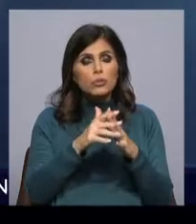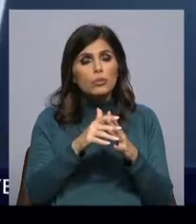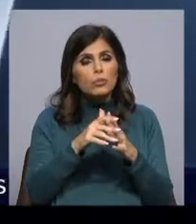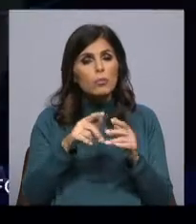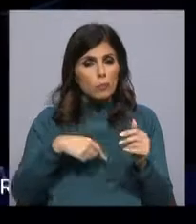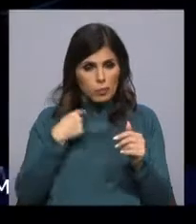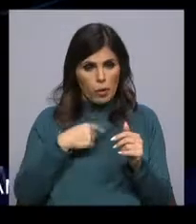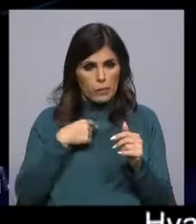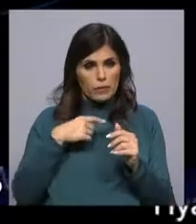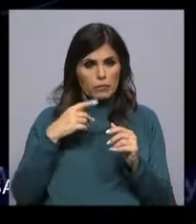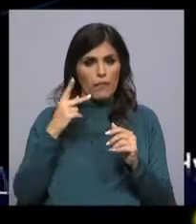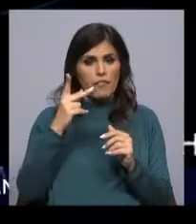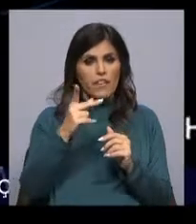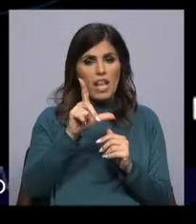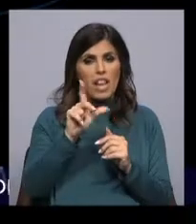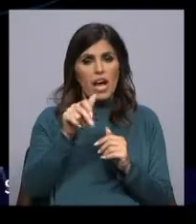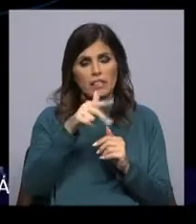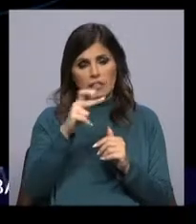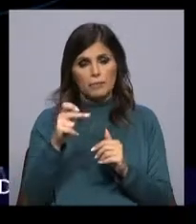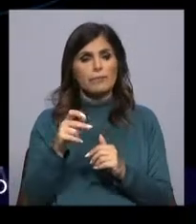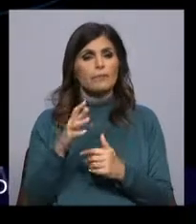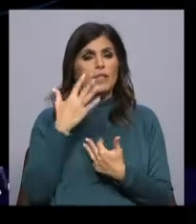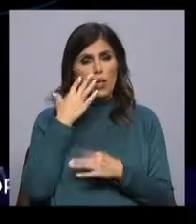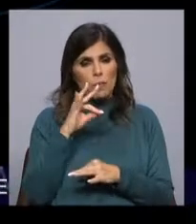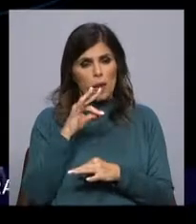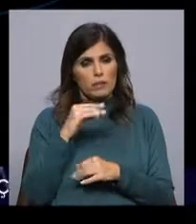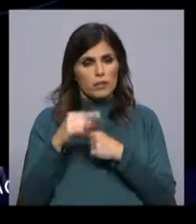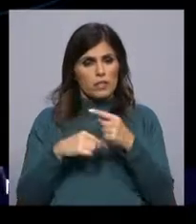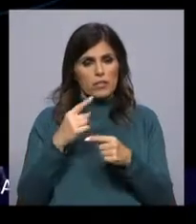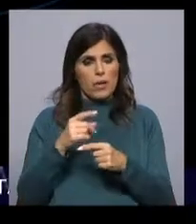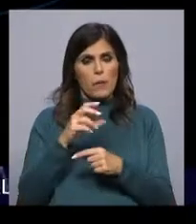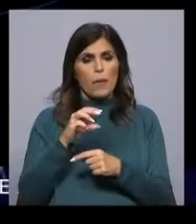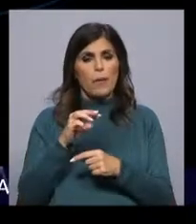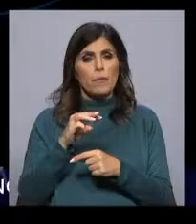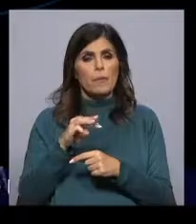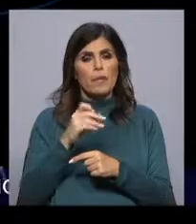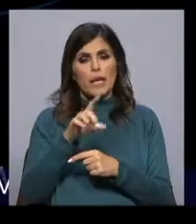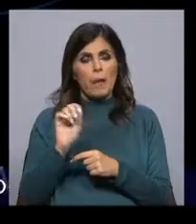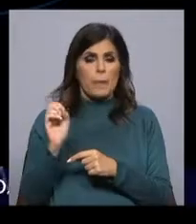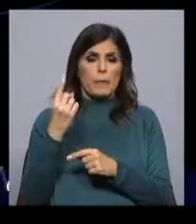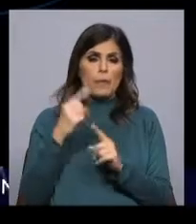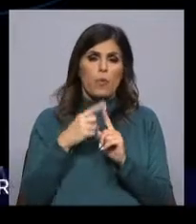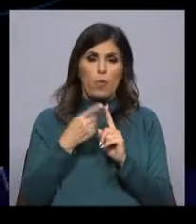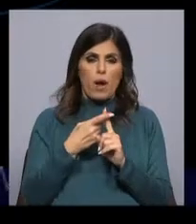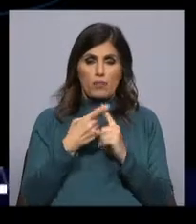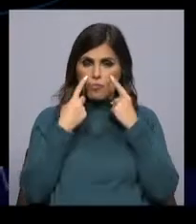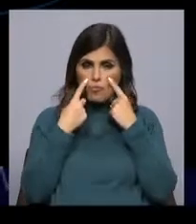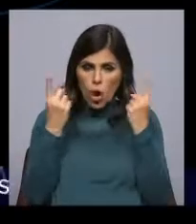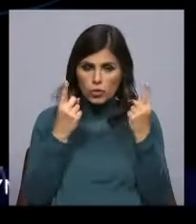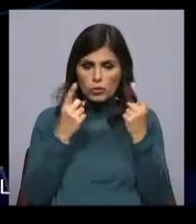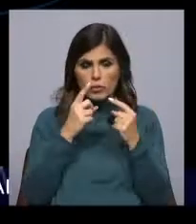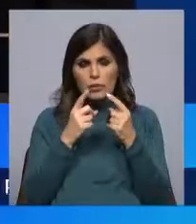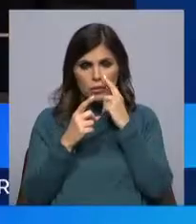própria Via Láctea. E como já é tradição, Miguel, na primeira edição do ano apresentamos missões espaciais